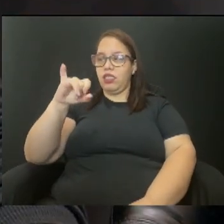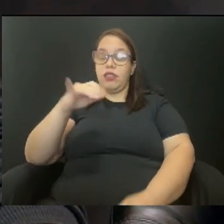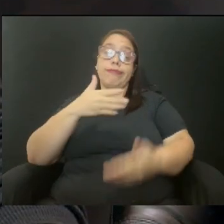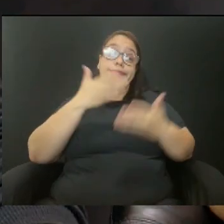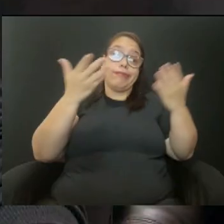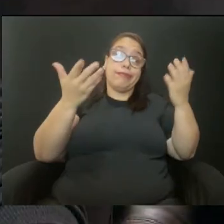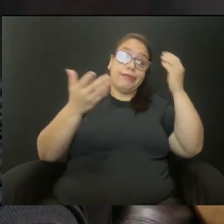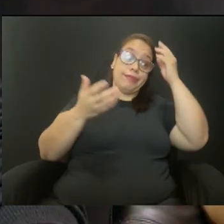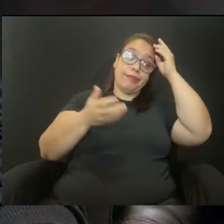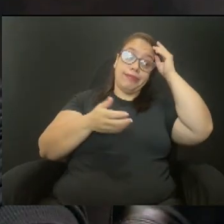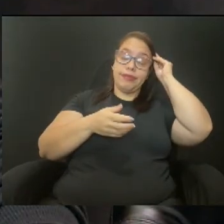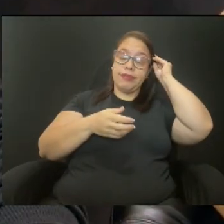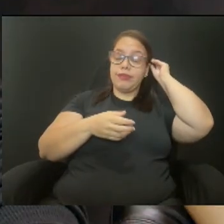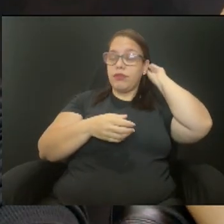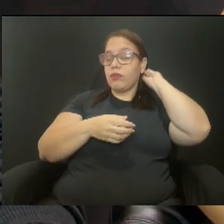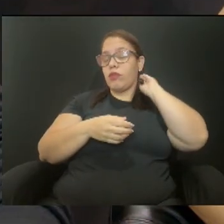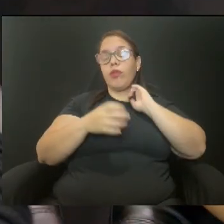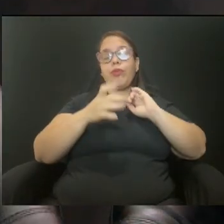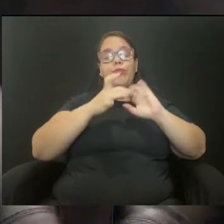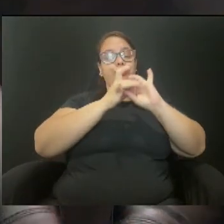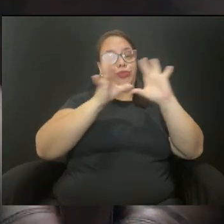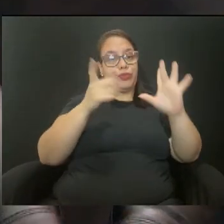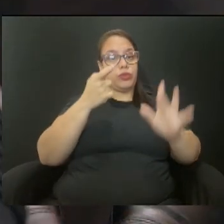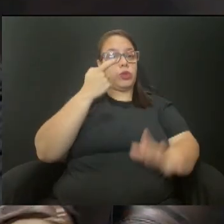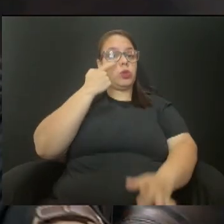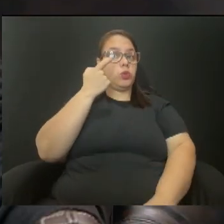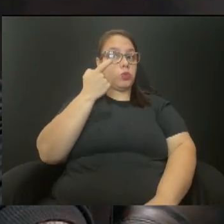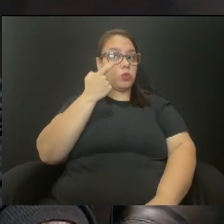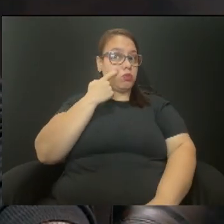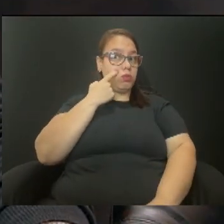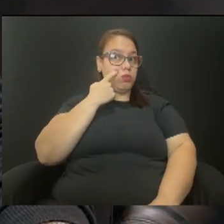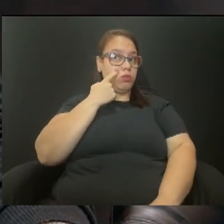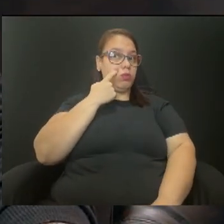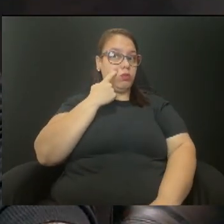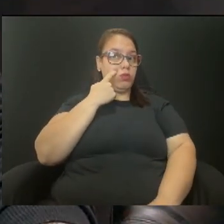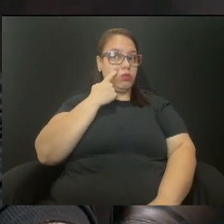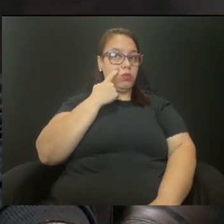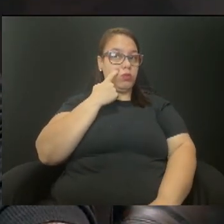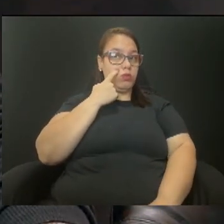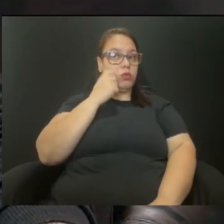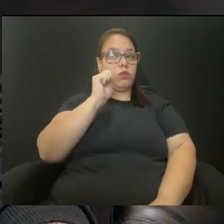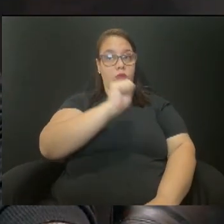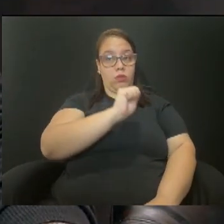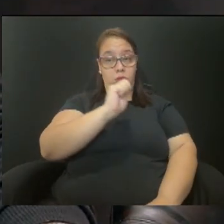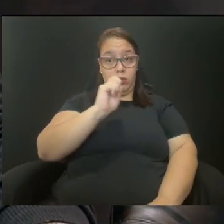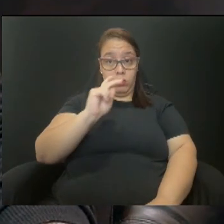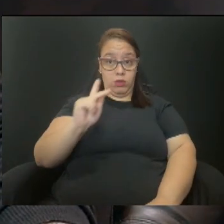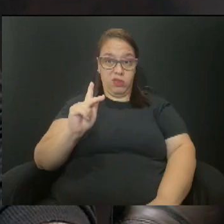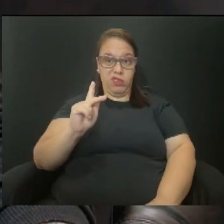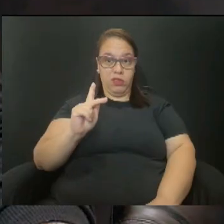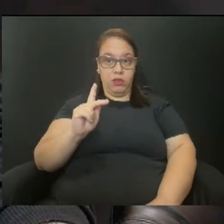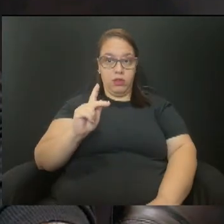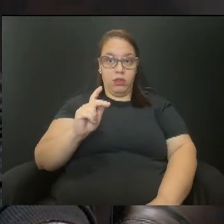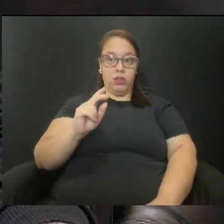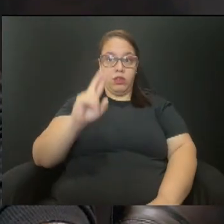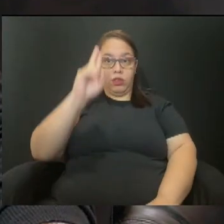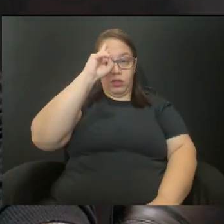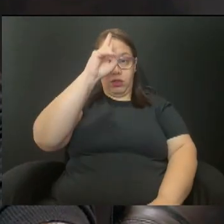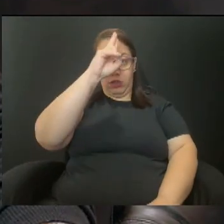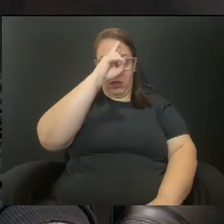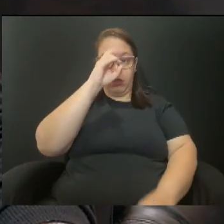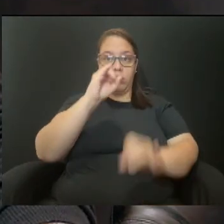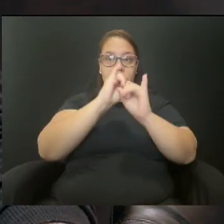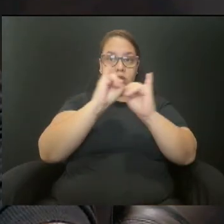Sobre liberdade, a gente vê muitas vezes, e aí agora com os aplicativos, né? Uber, iFood, a pessoa faz ali a